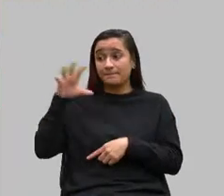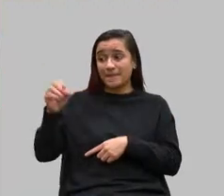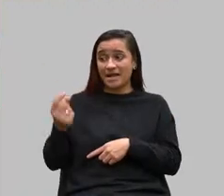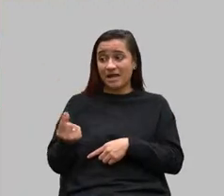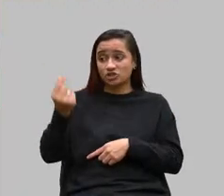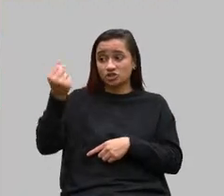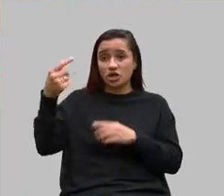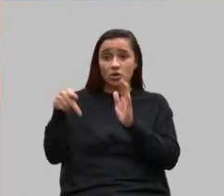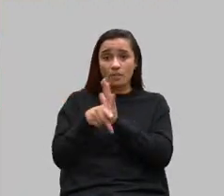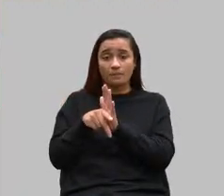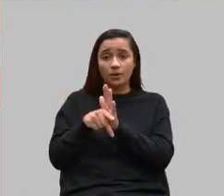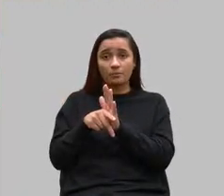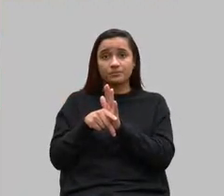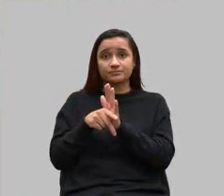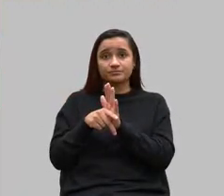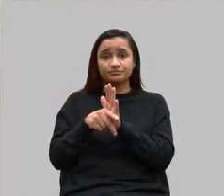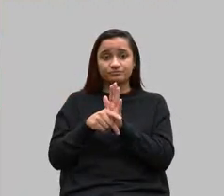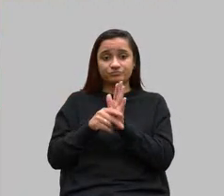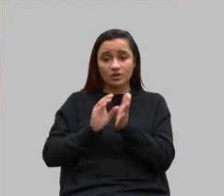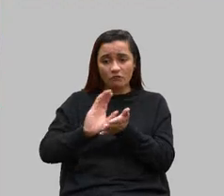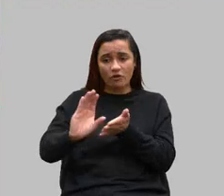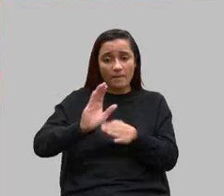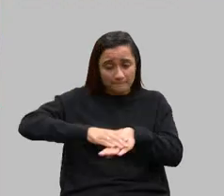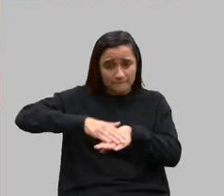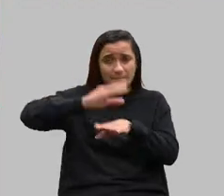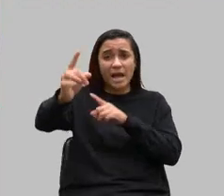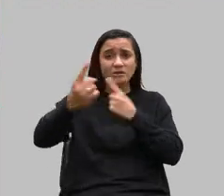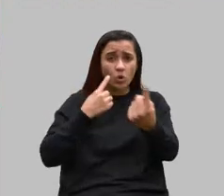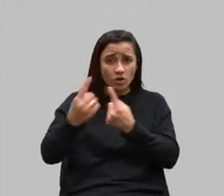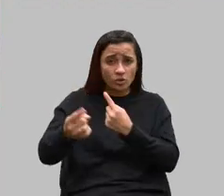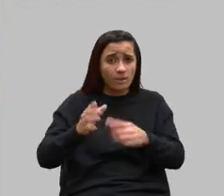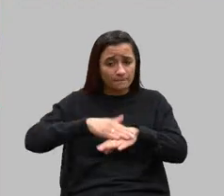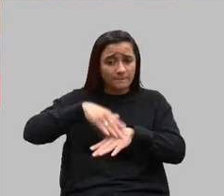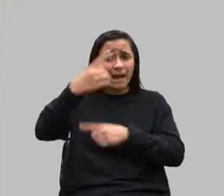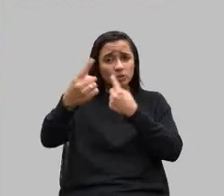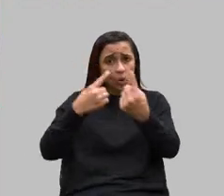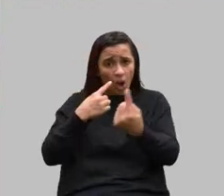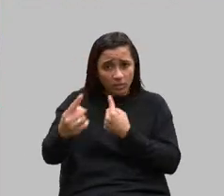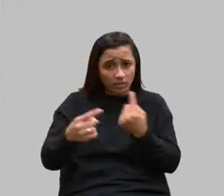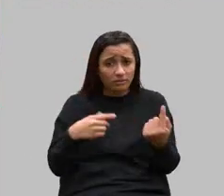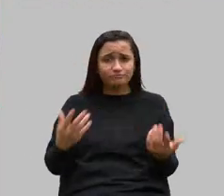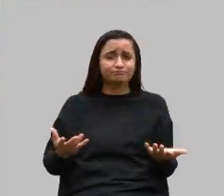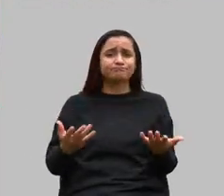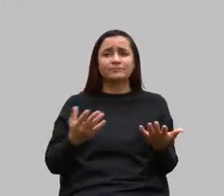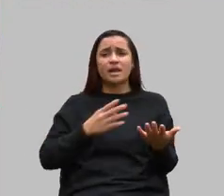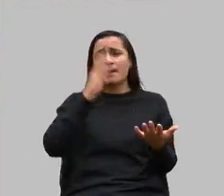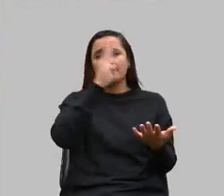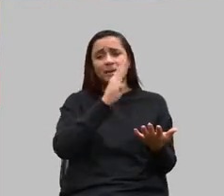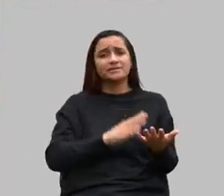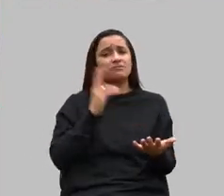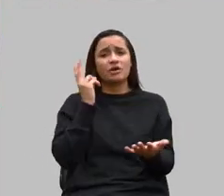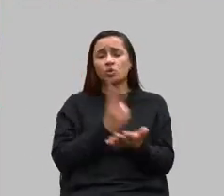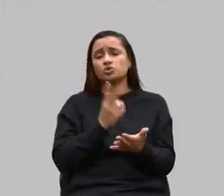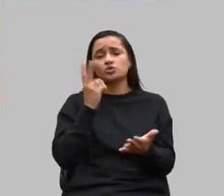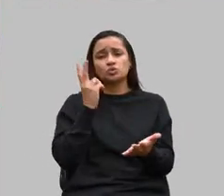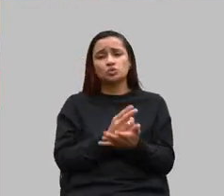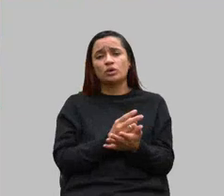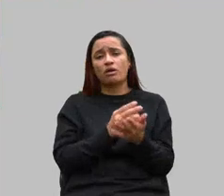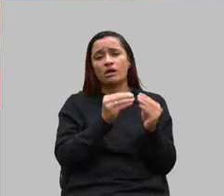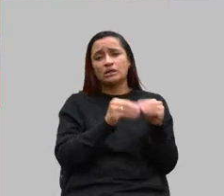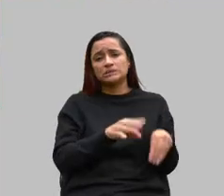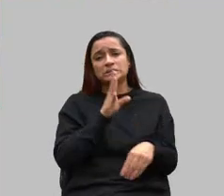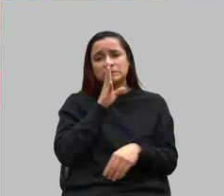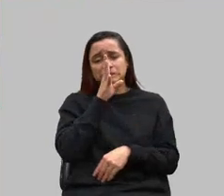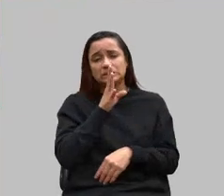outorgas e fazer mais corredores o brasileiro vai continuar alijado da ferrovia